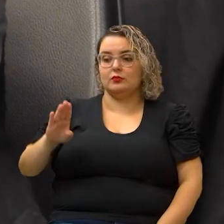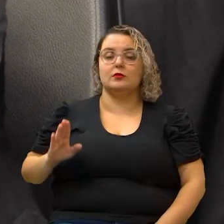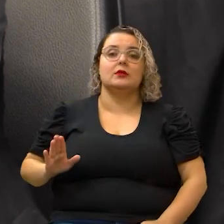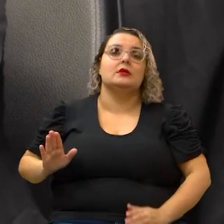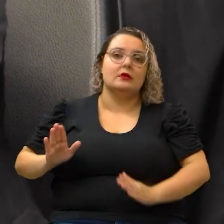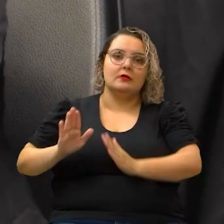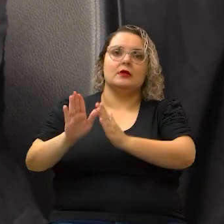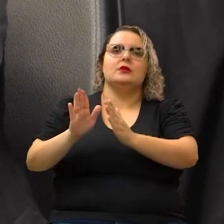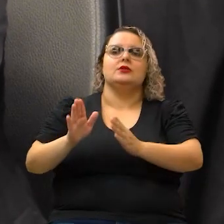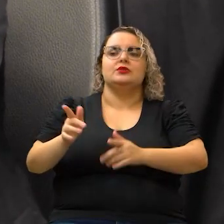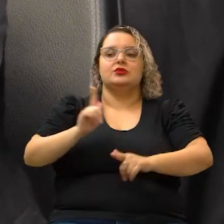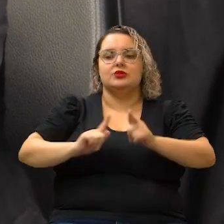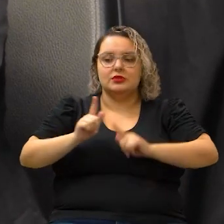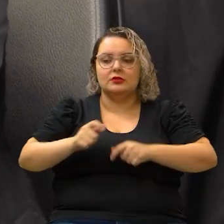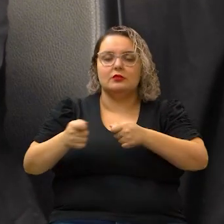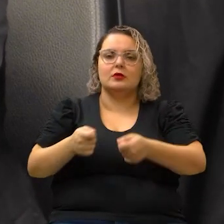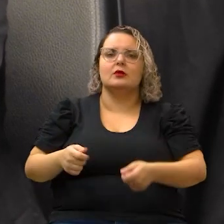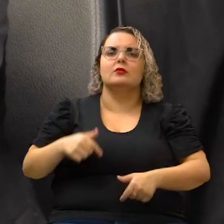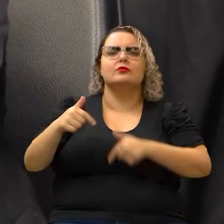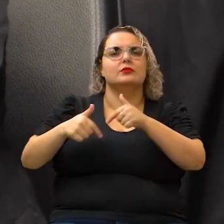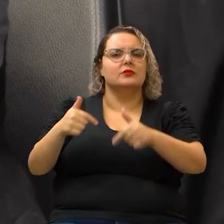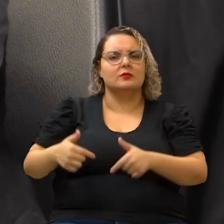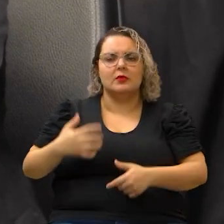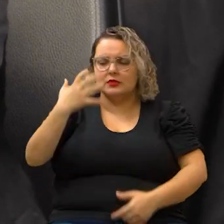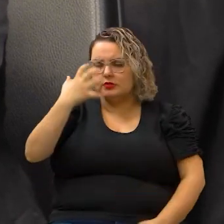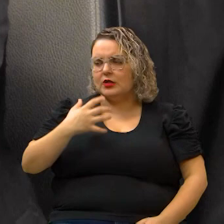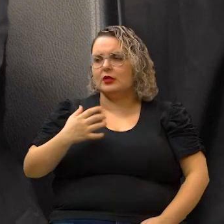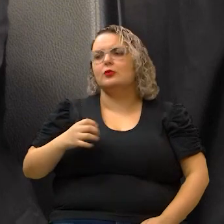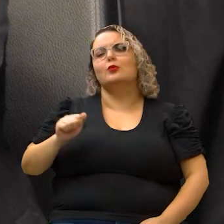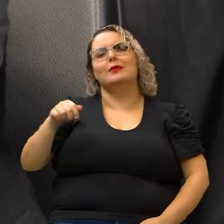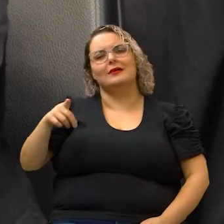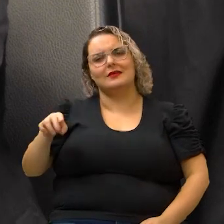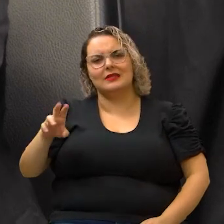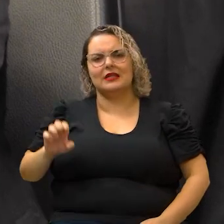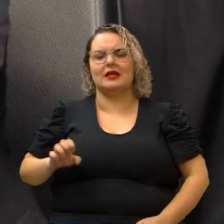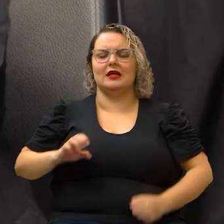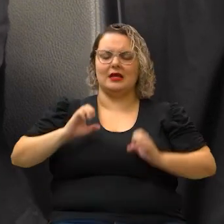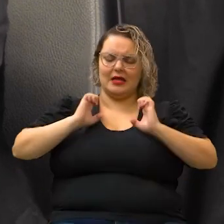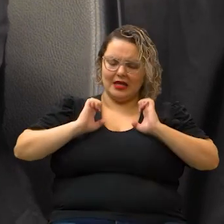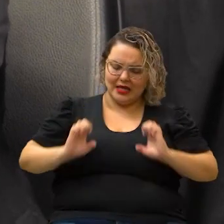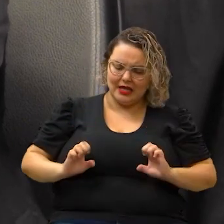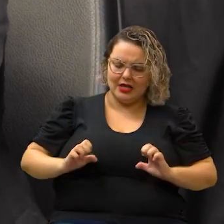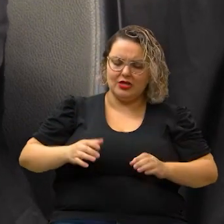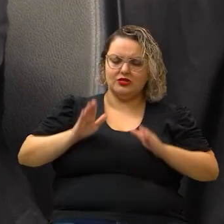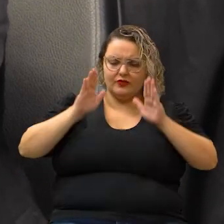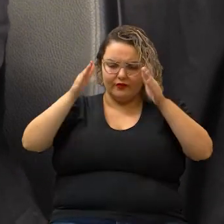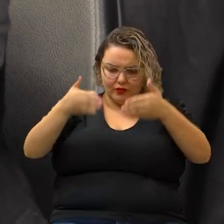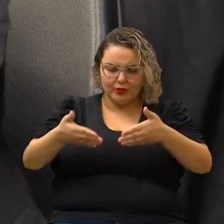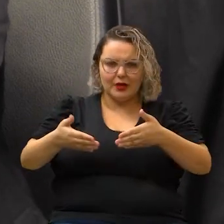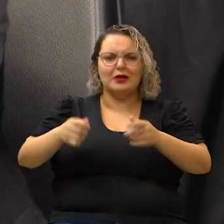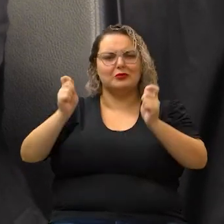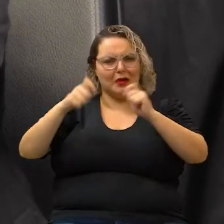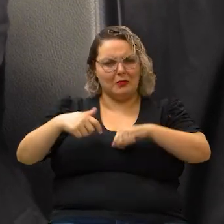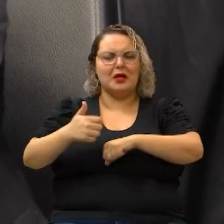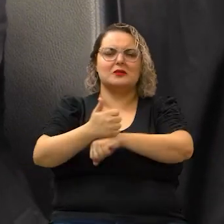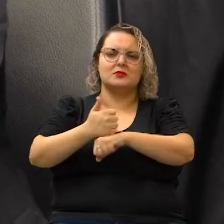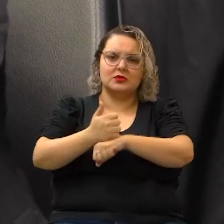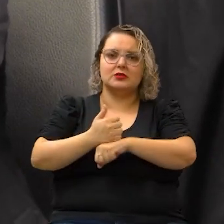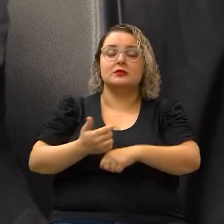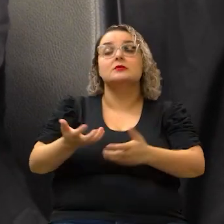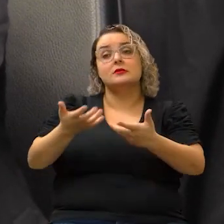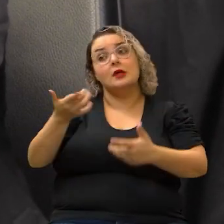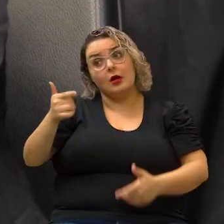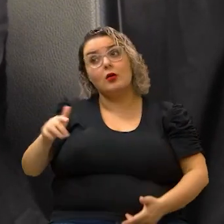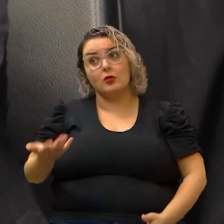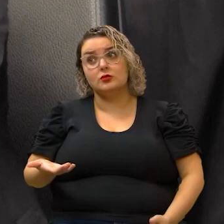Secretaria de Gestão e Controle, um trabalho muito sério. O André é muito ético, né? Muito focado, muito sincero, muito capaz, muito profissional.